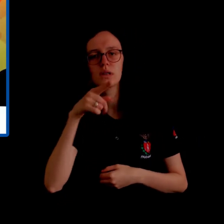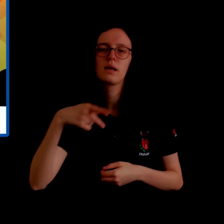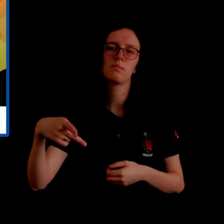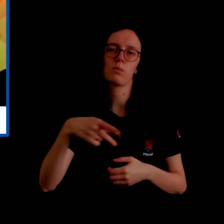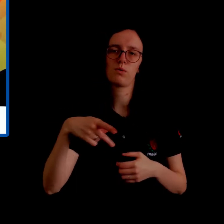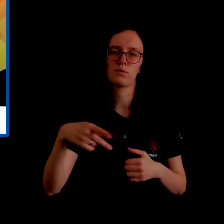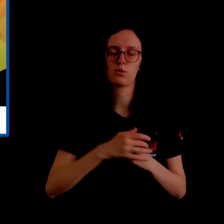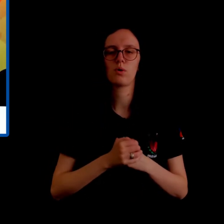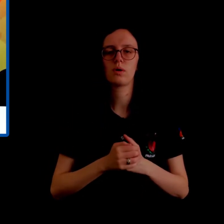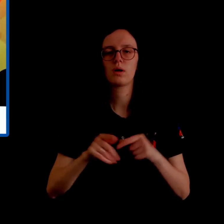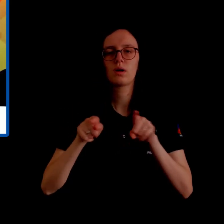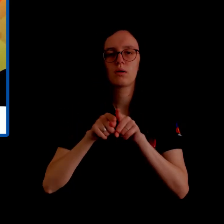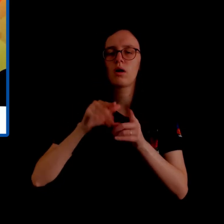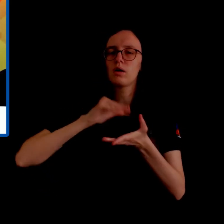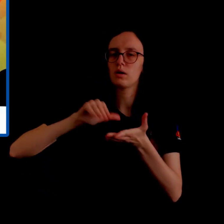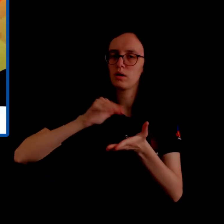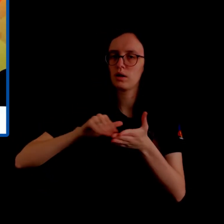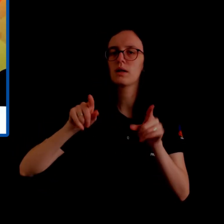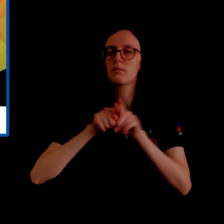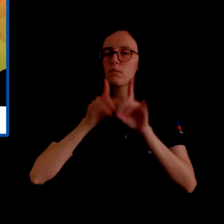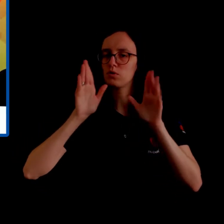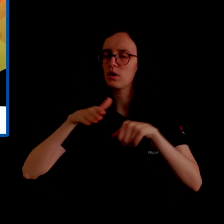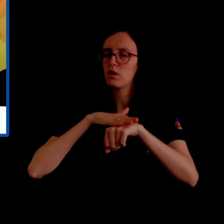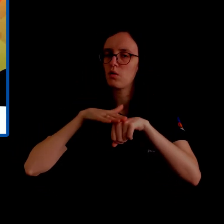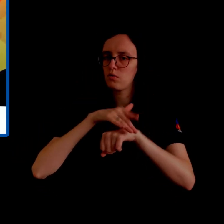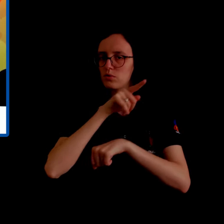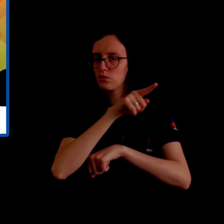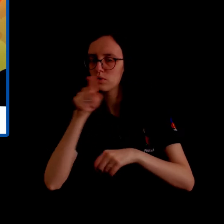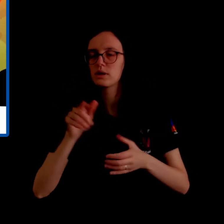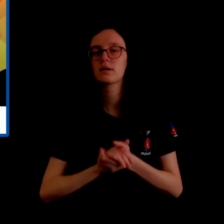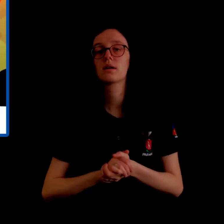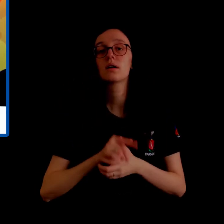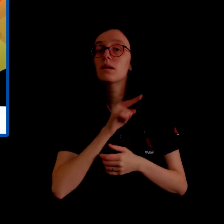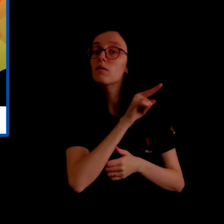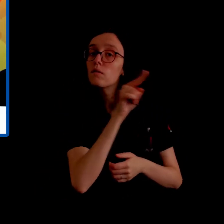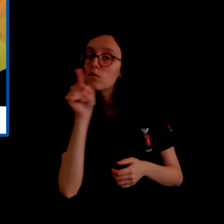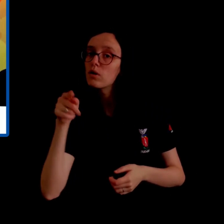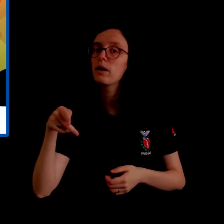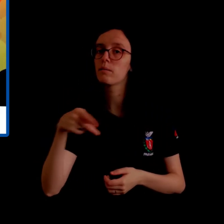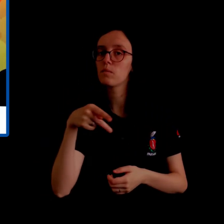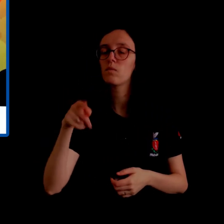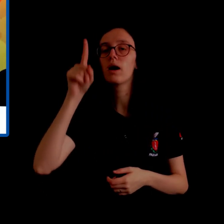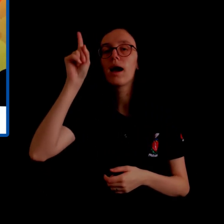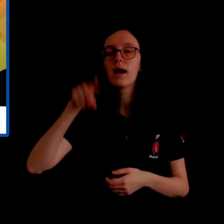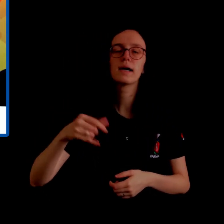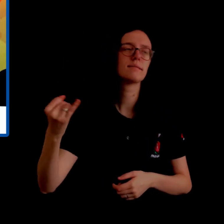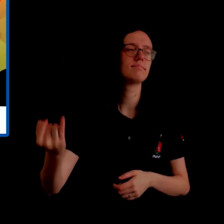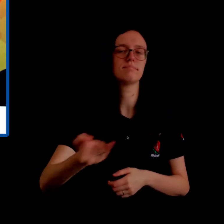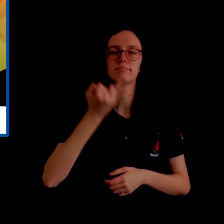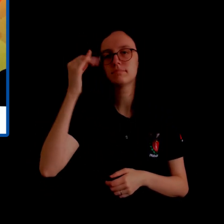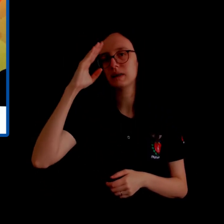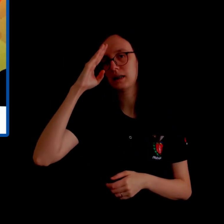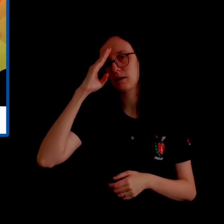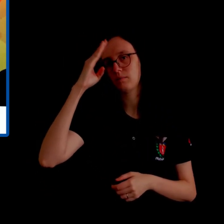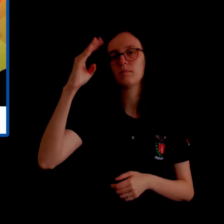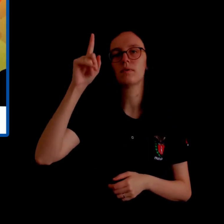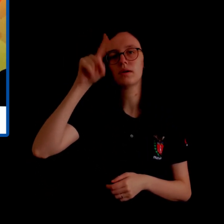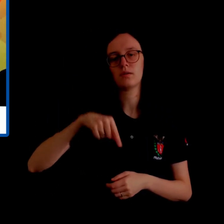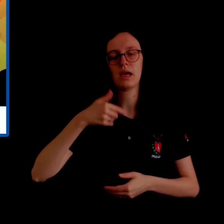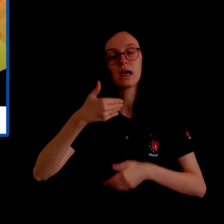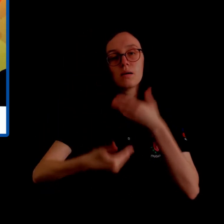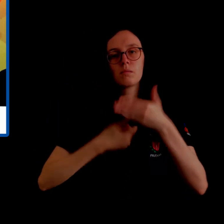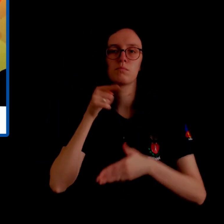o secretário Renato já conversou também com vocês, mas você, professor, é o elemento principal desse